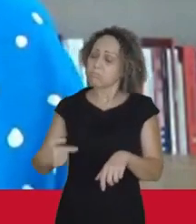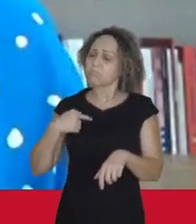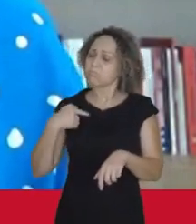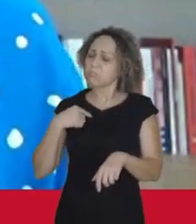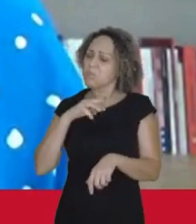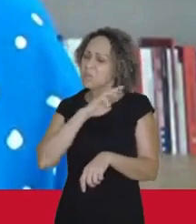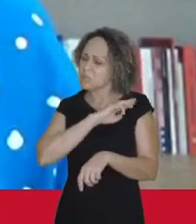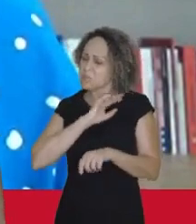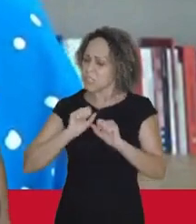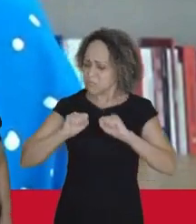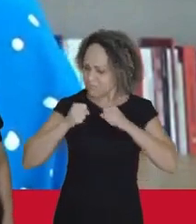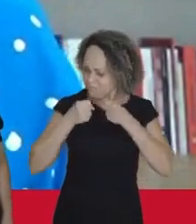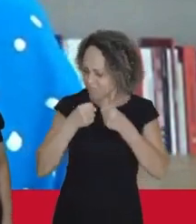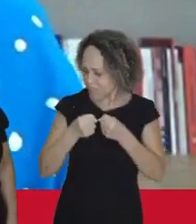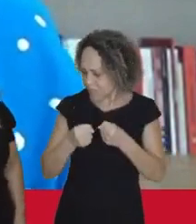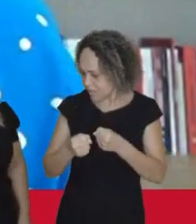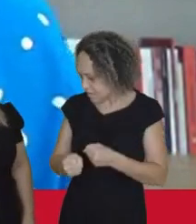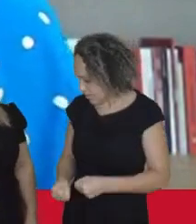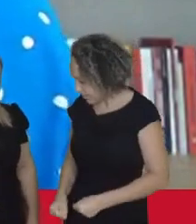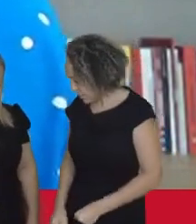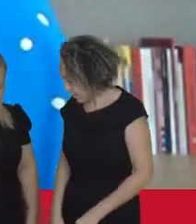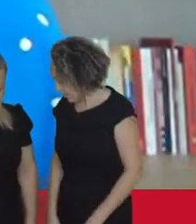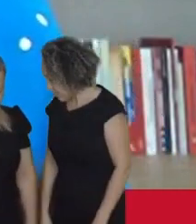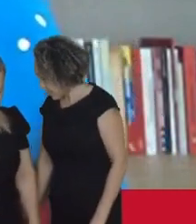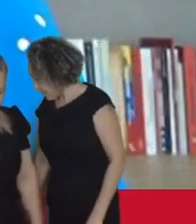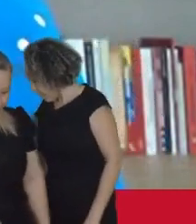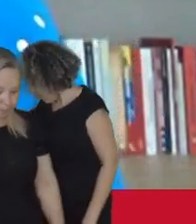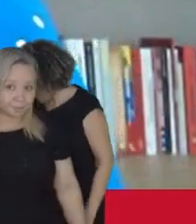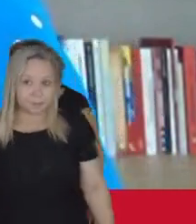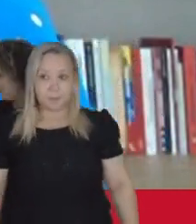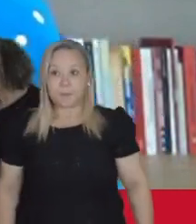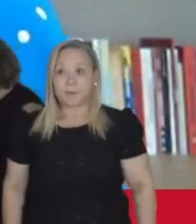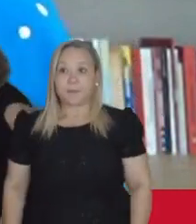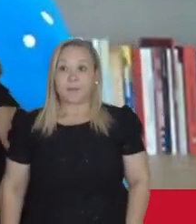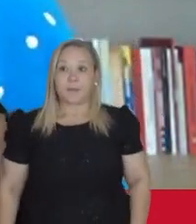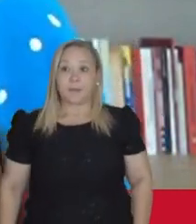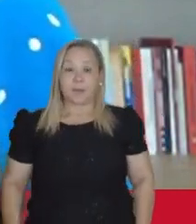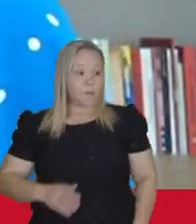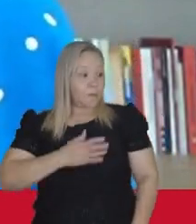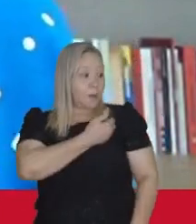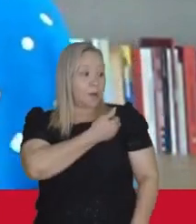enfrentamento às exclusões, dentre elas a múltipla